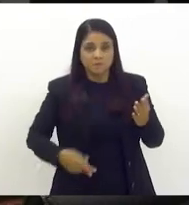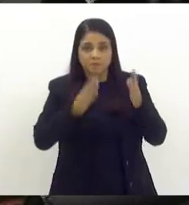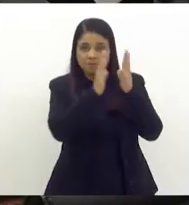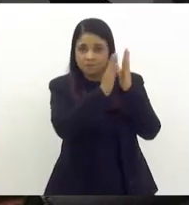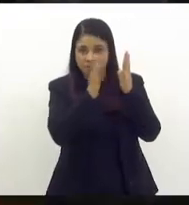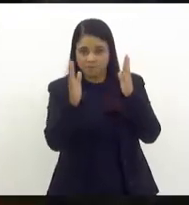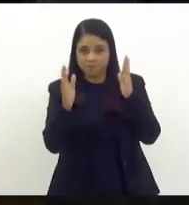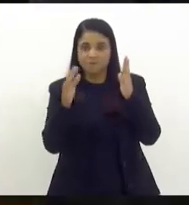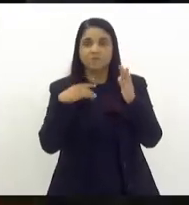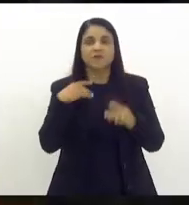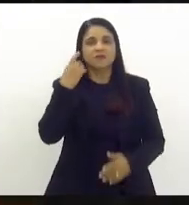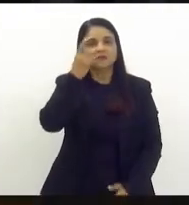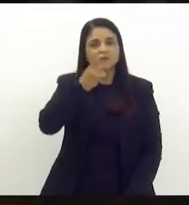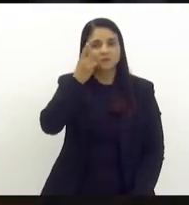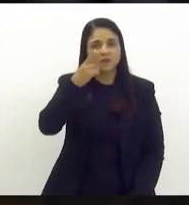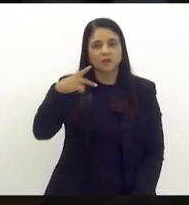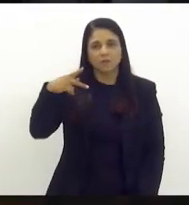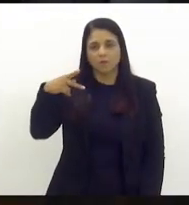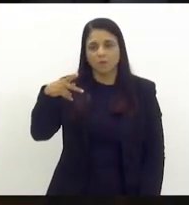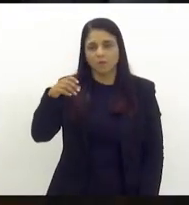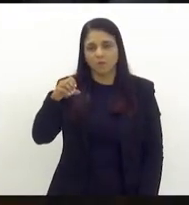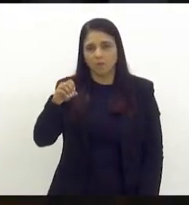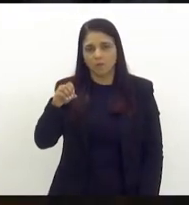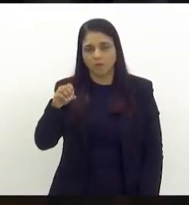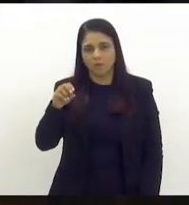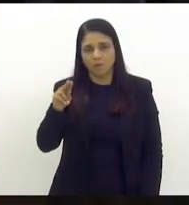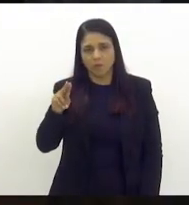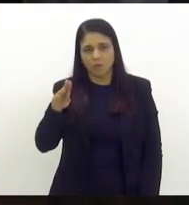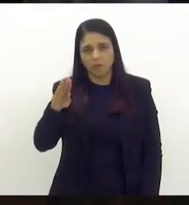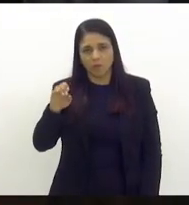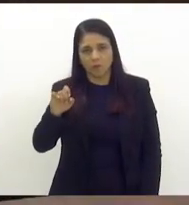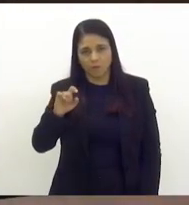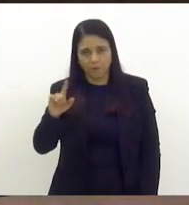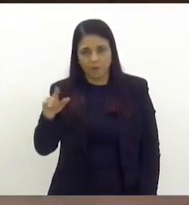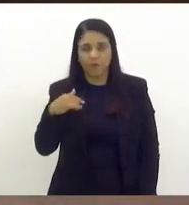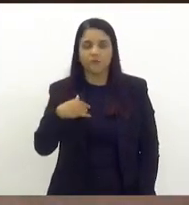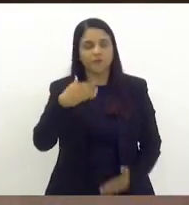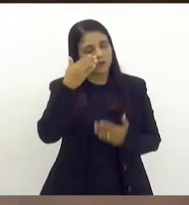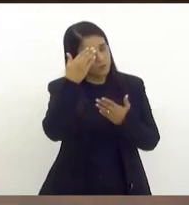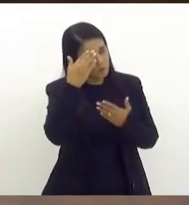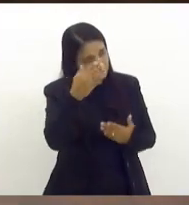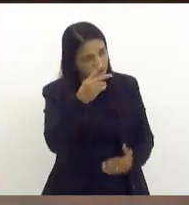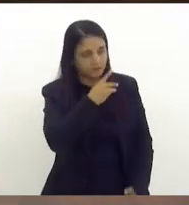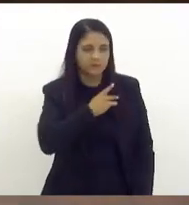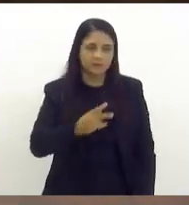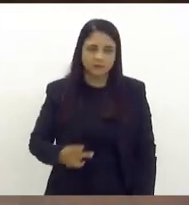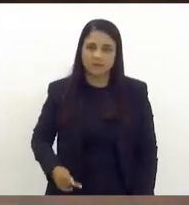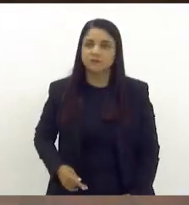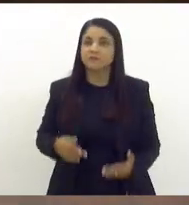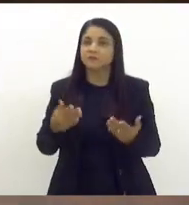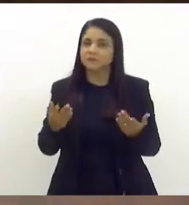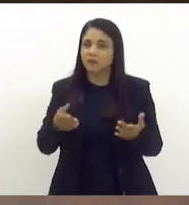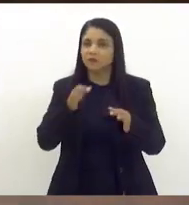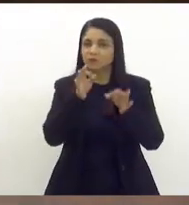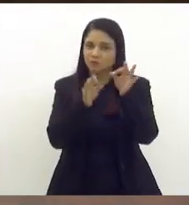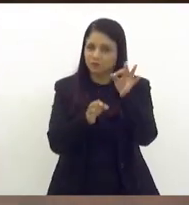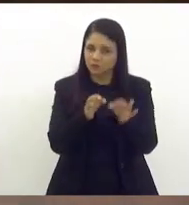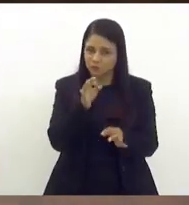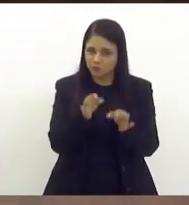nosso nome Deputado popel com a palavra Obrigado presidente Presidente Justiça